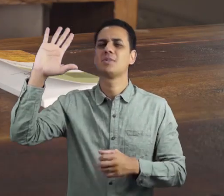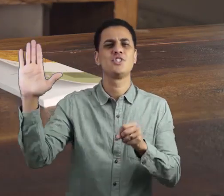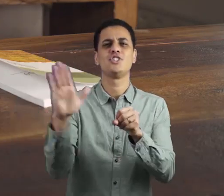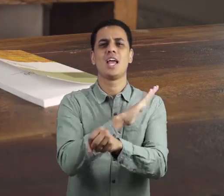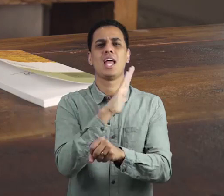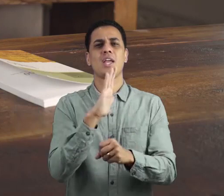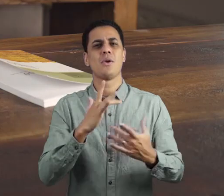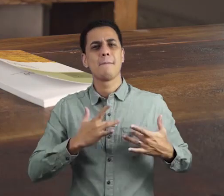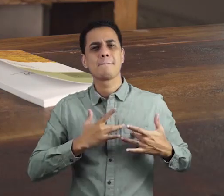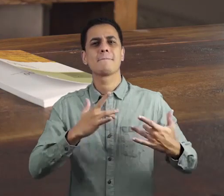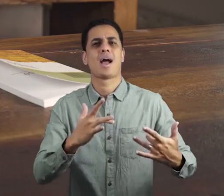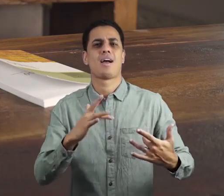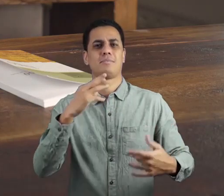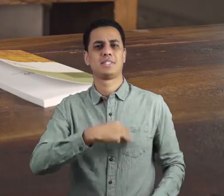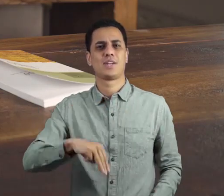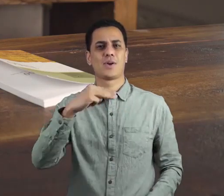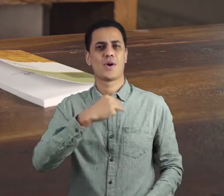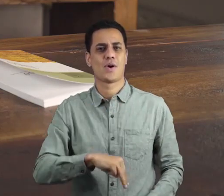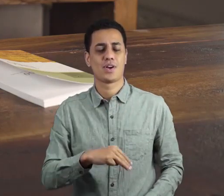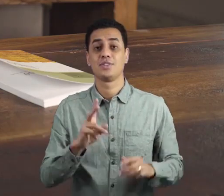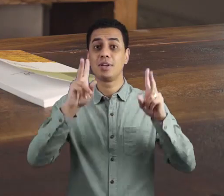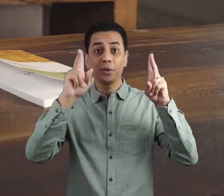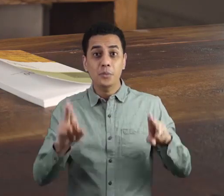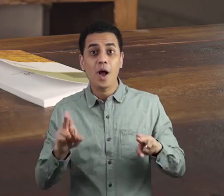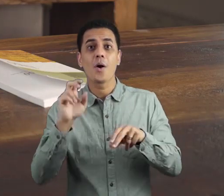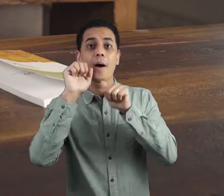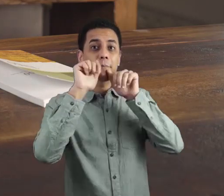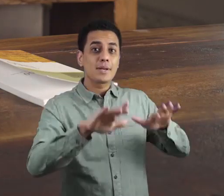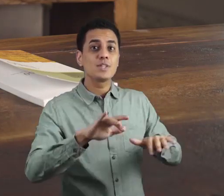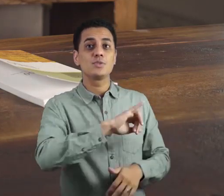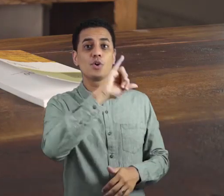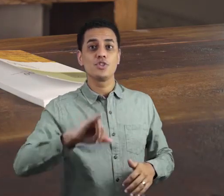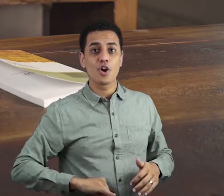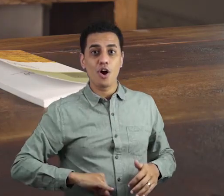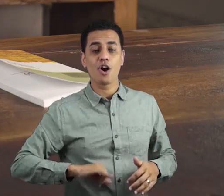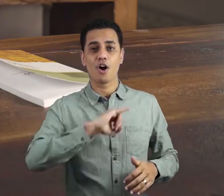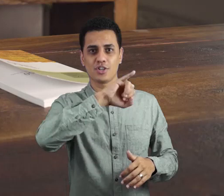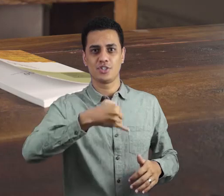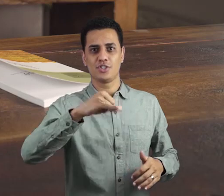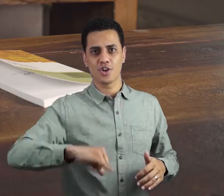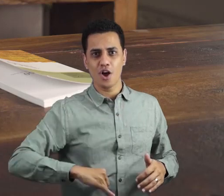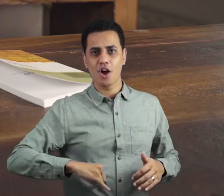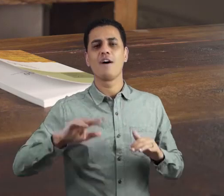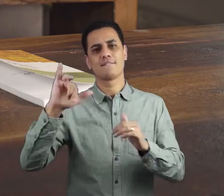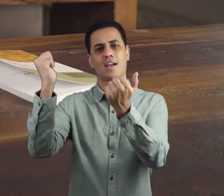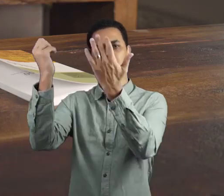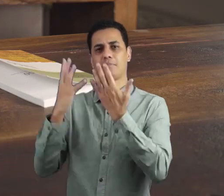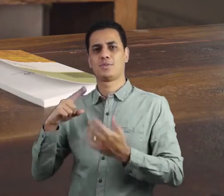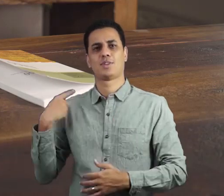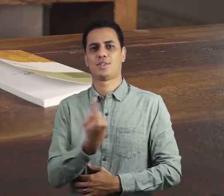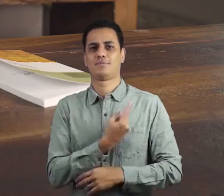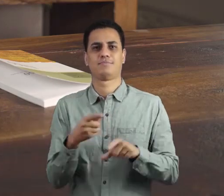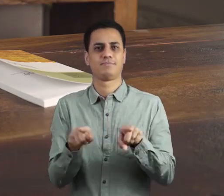suficiente para mexer com a gente, para realmente nos levar a repensar e a reconsiderar